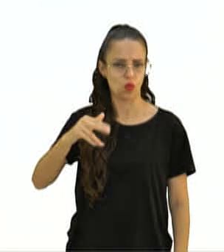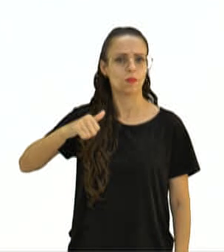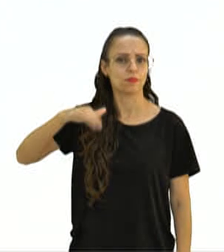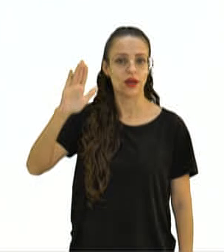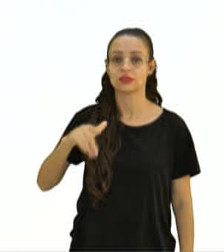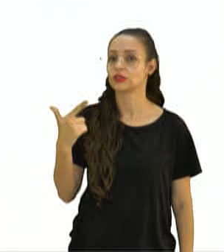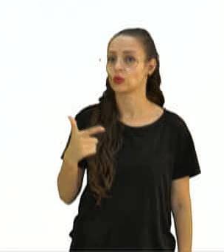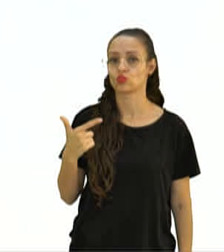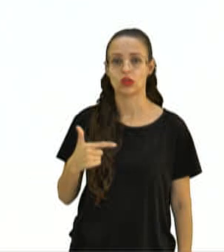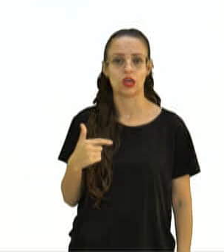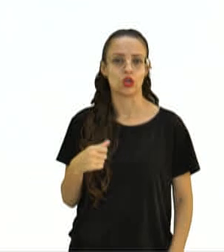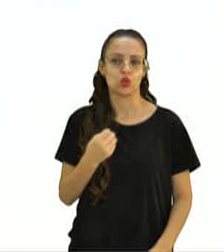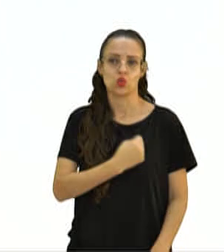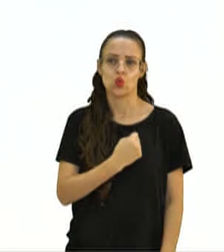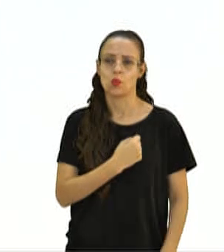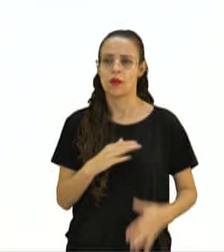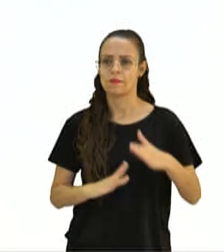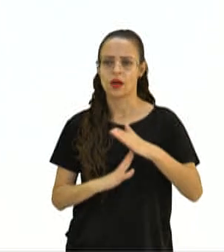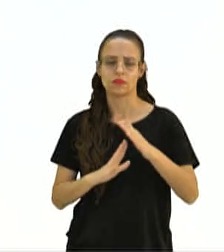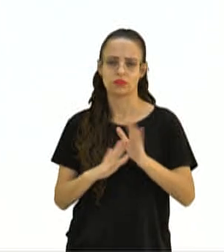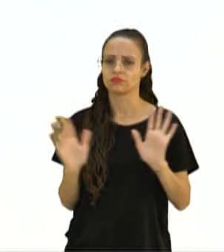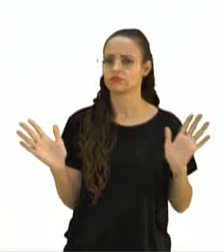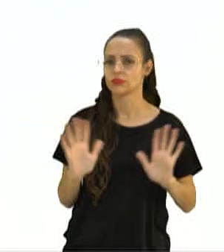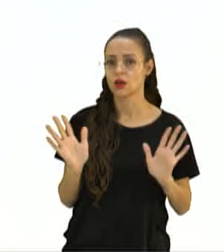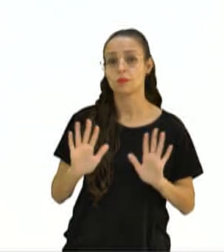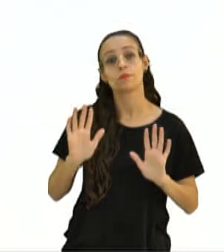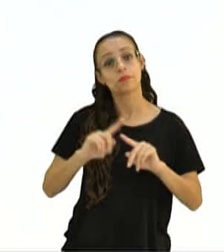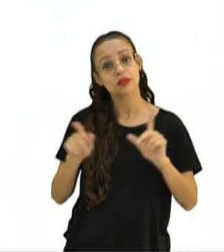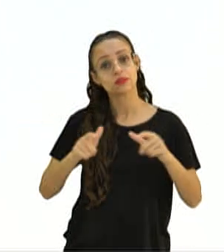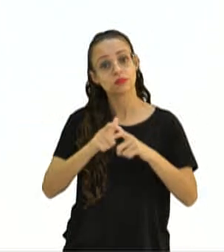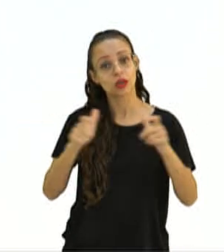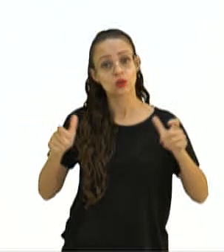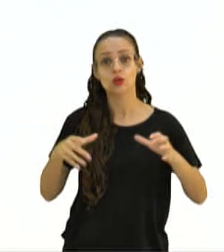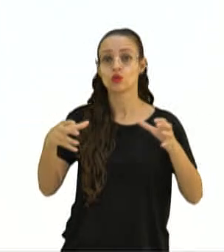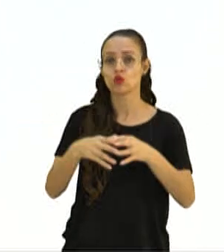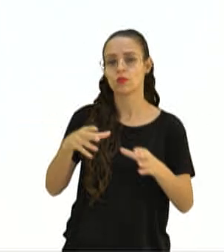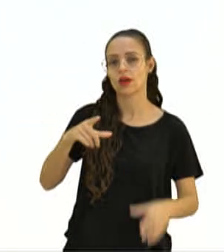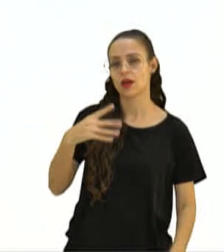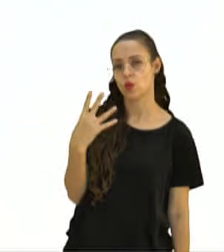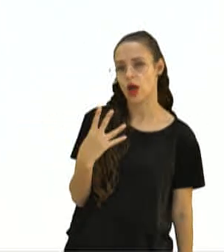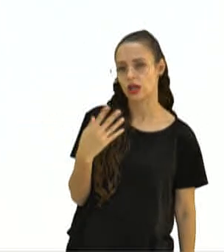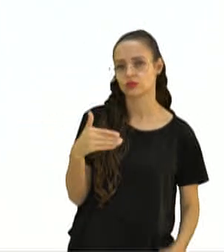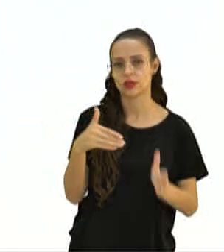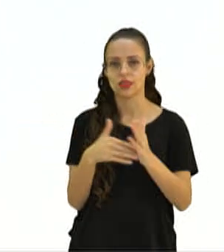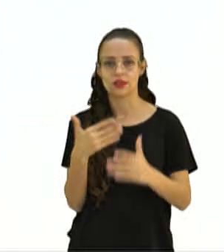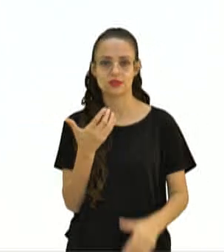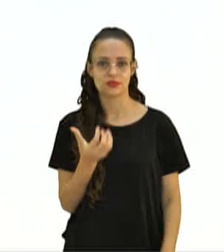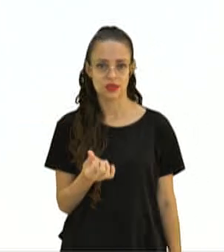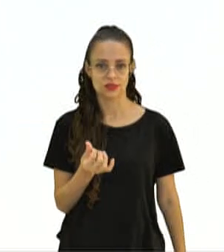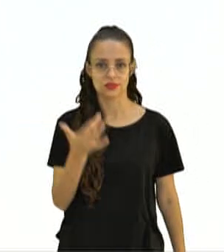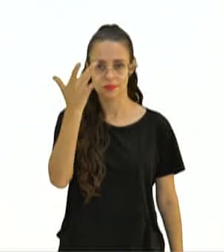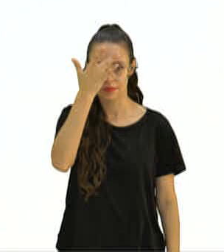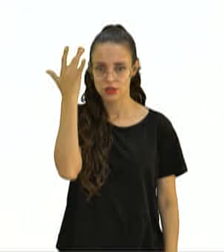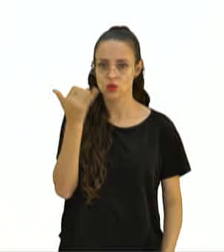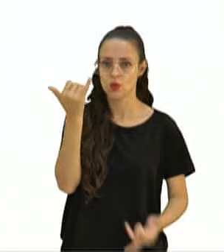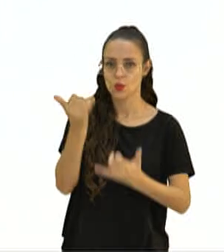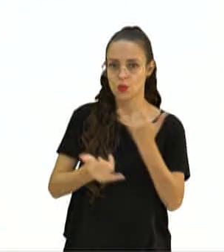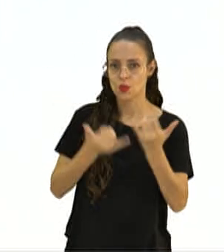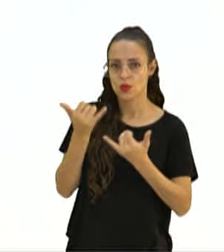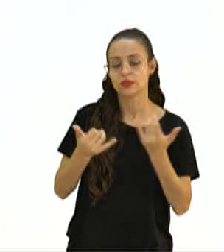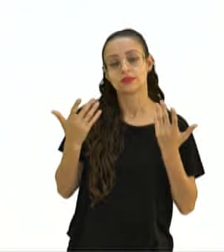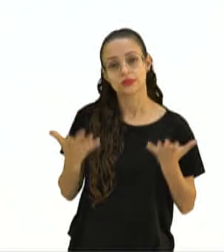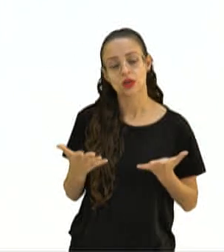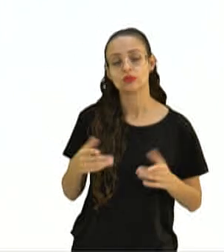Não existe um número específico para se jogar, né? Embora a maioria dos grupos tenha em média de 4 a 6 integrantes, né? Então sempre